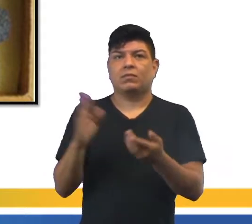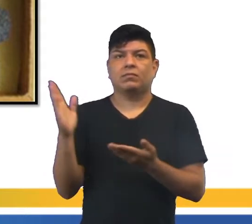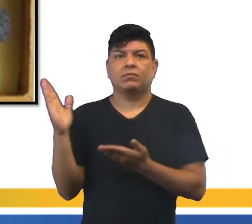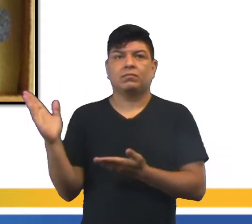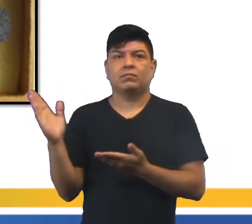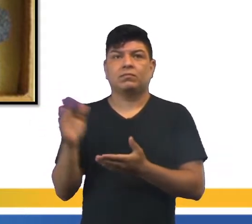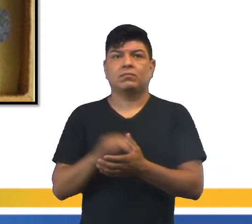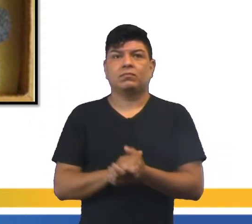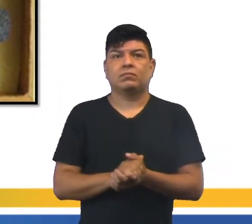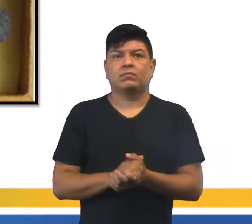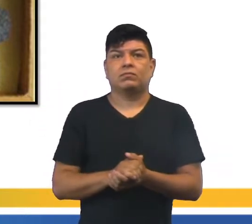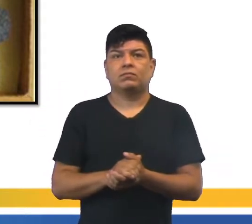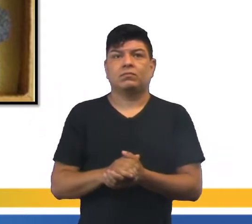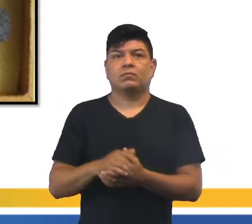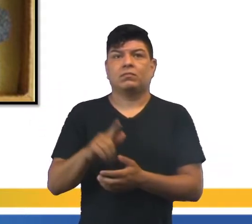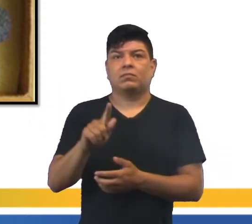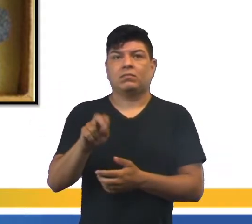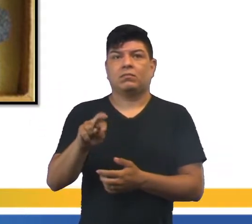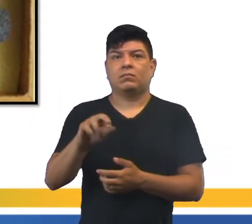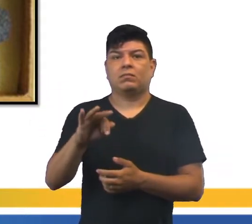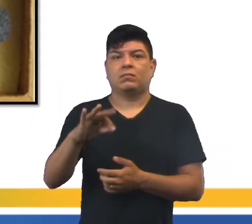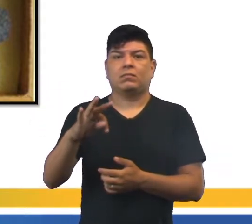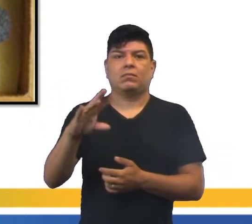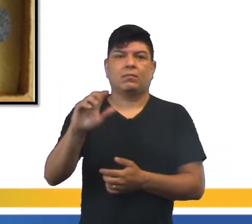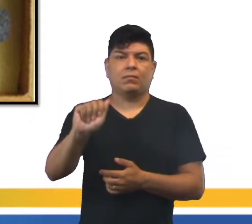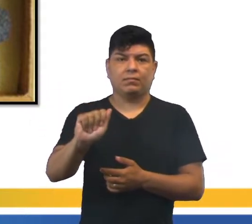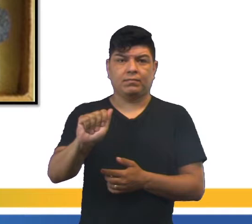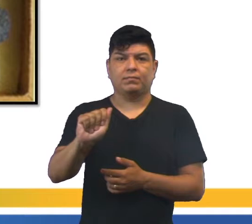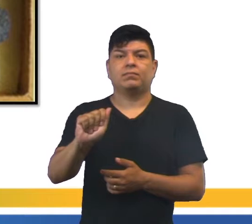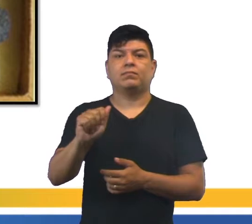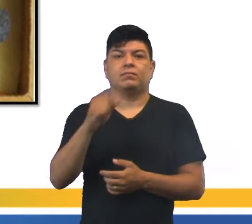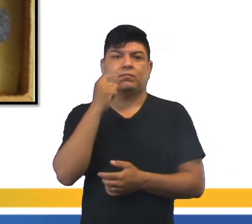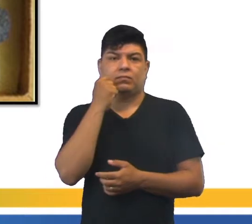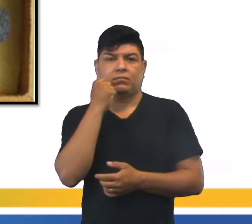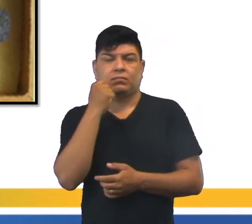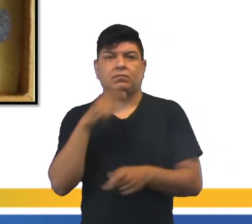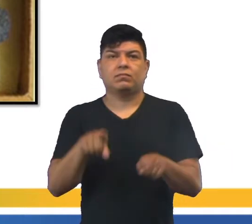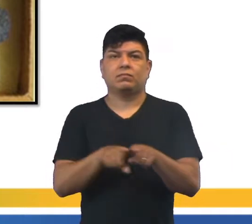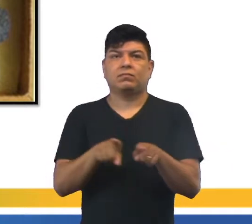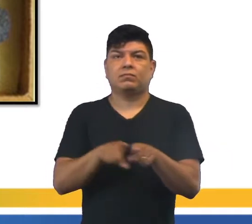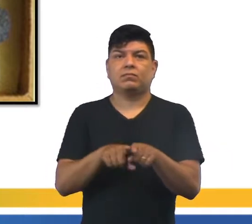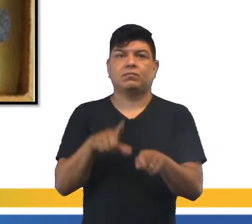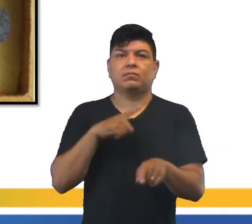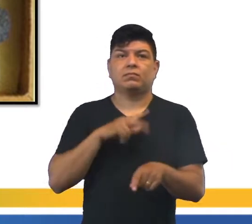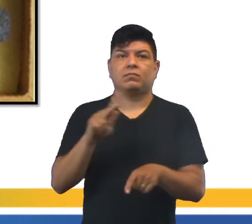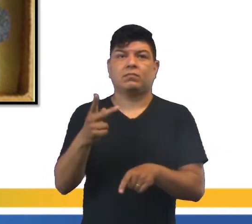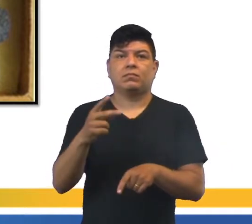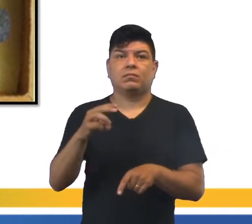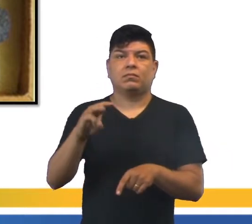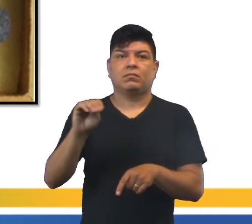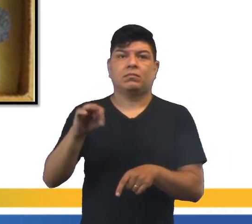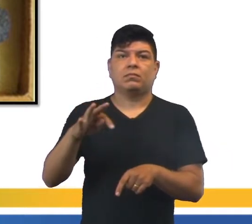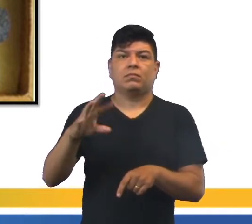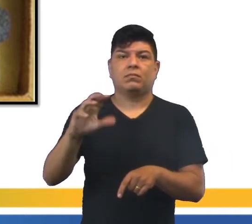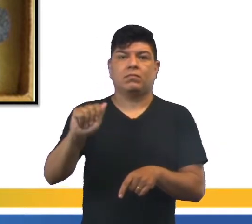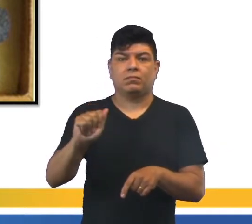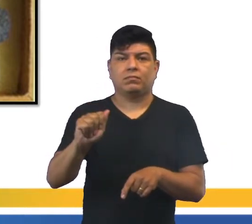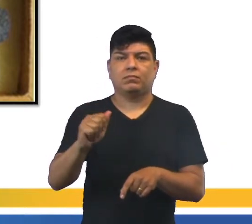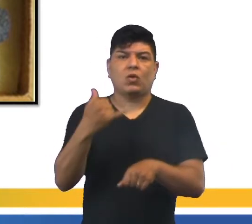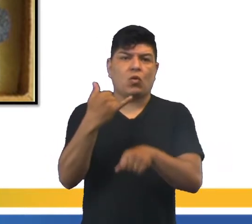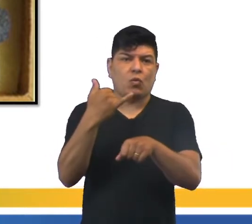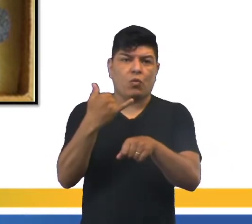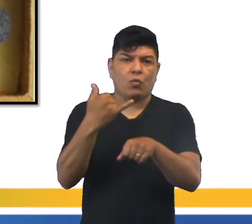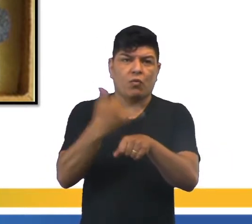No caso, a grafita, que se tira o grafite, a hematita, que se tira o ferro, né?